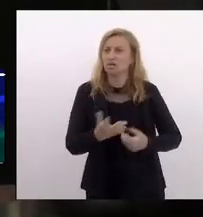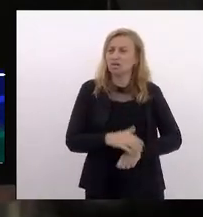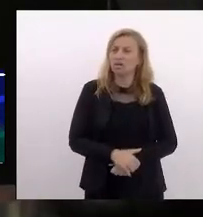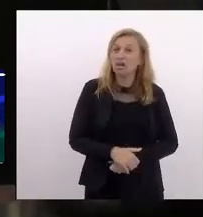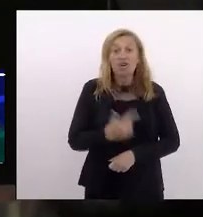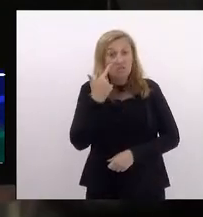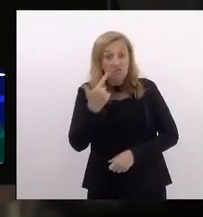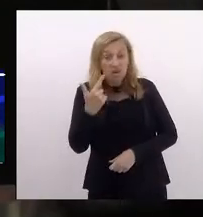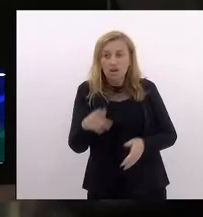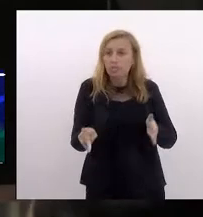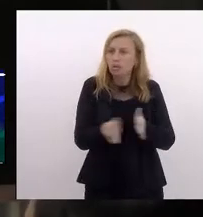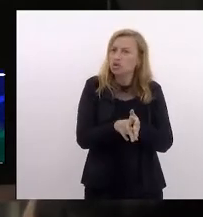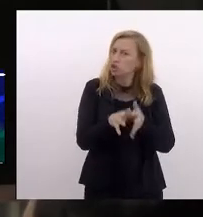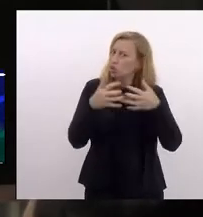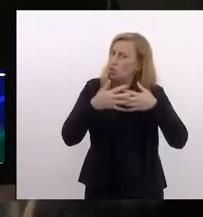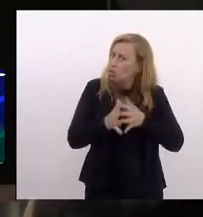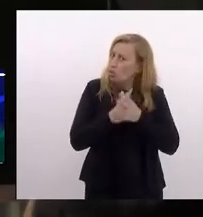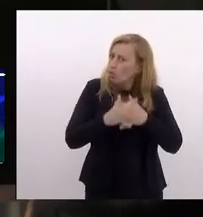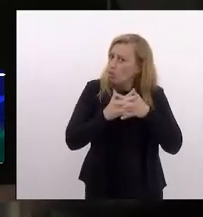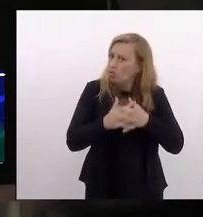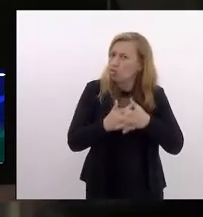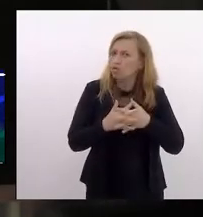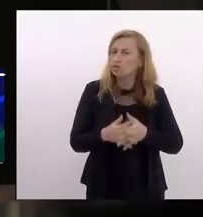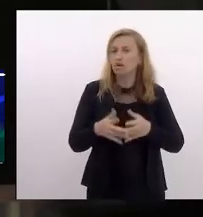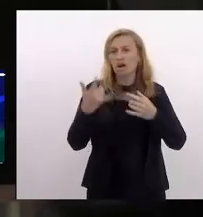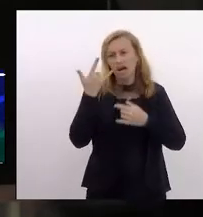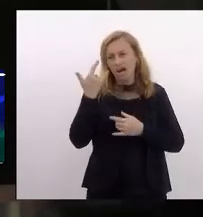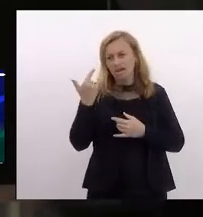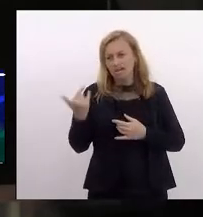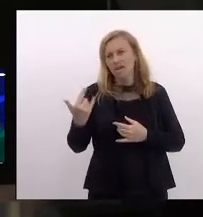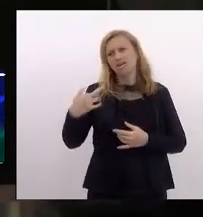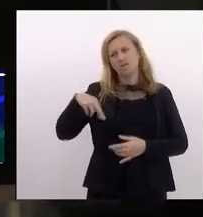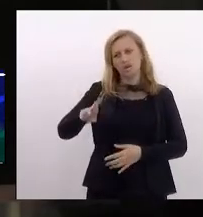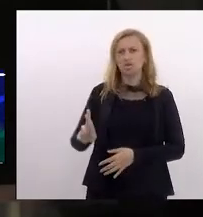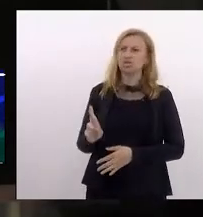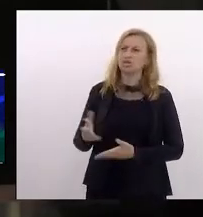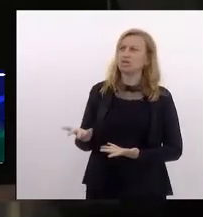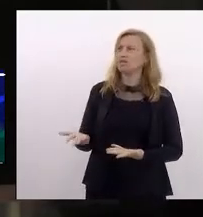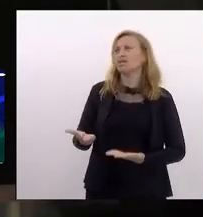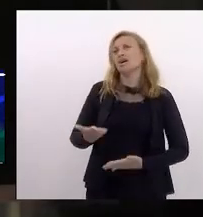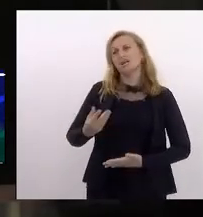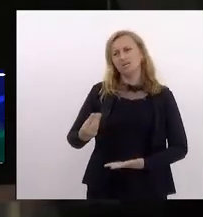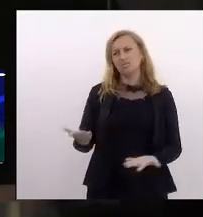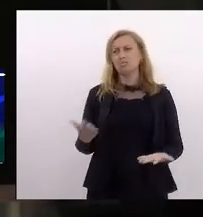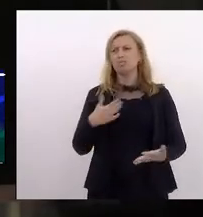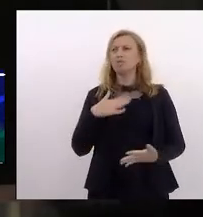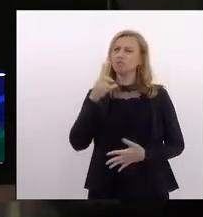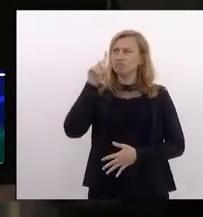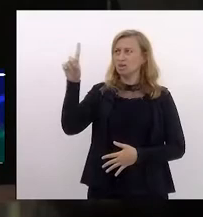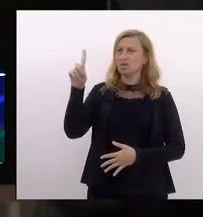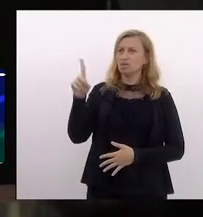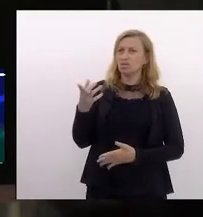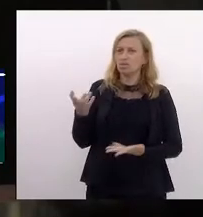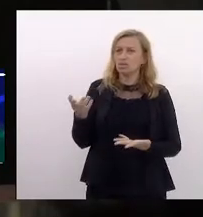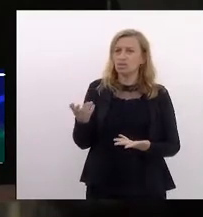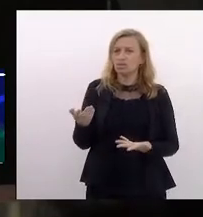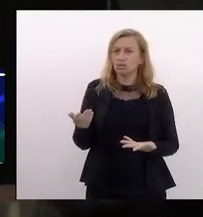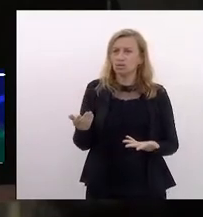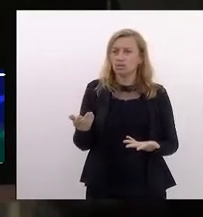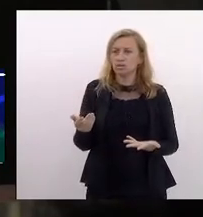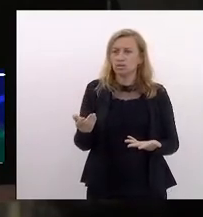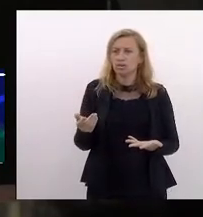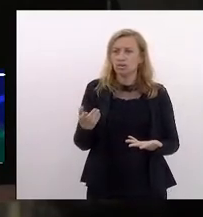veja que projeto confuso a Segue o religioso Puxa vida quais os pressupostos